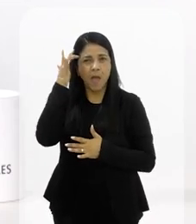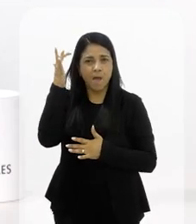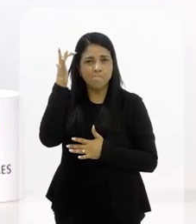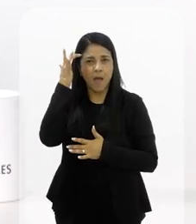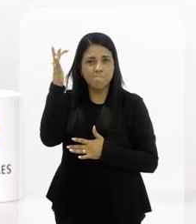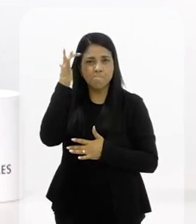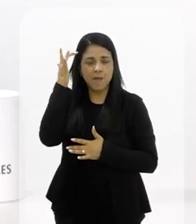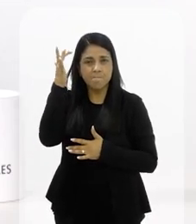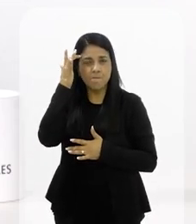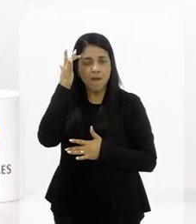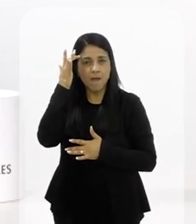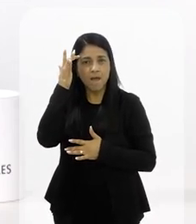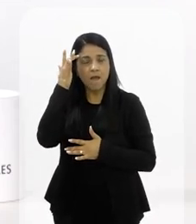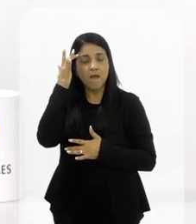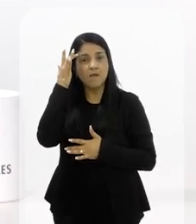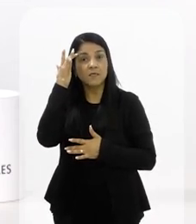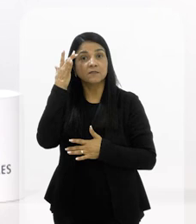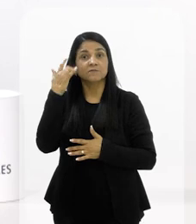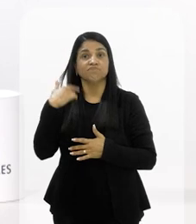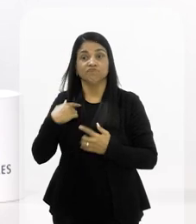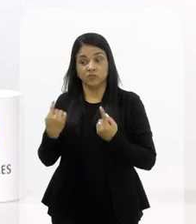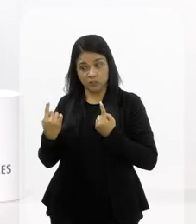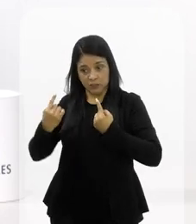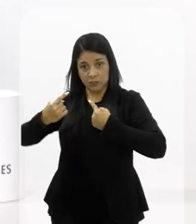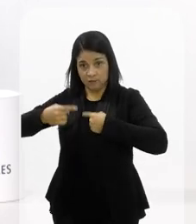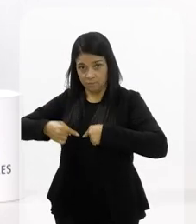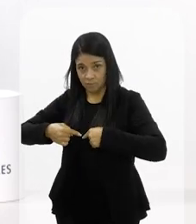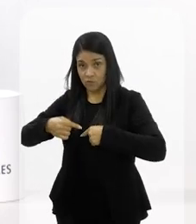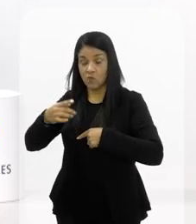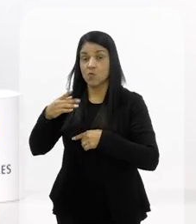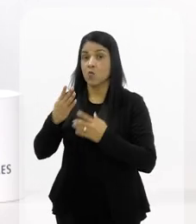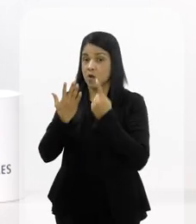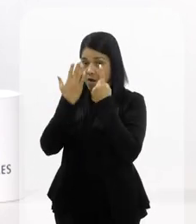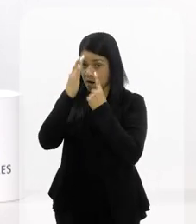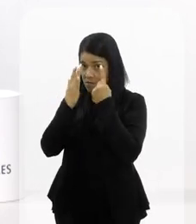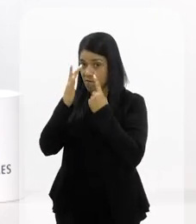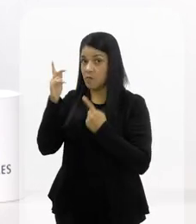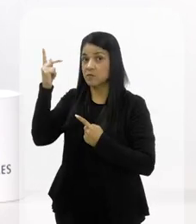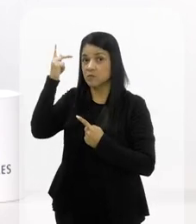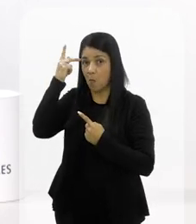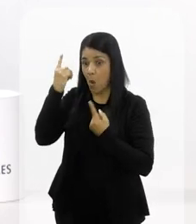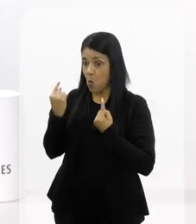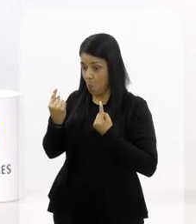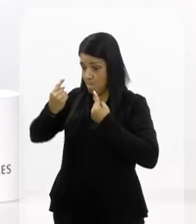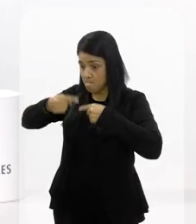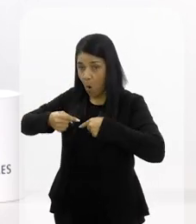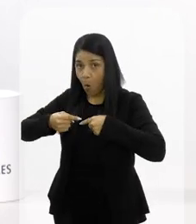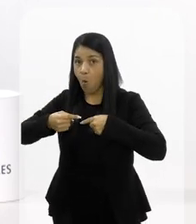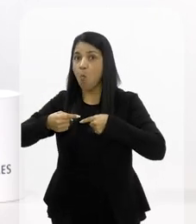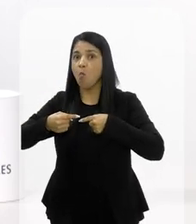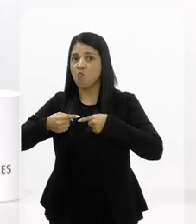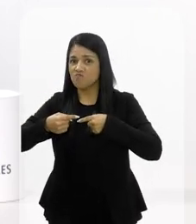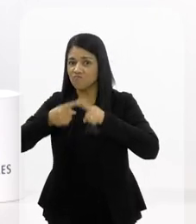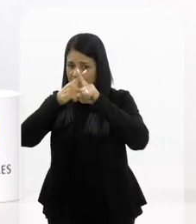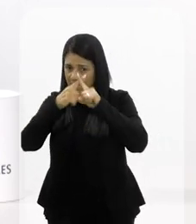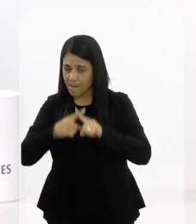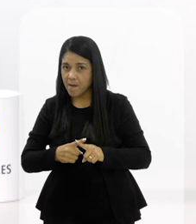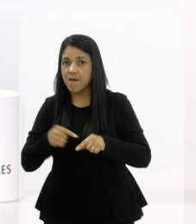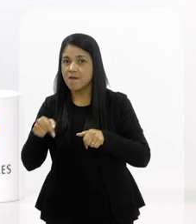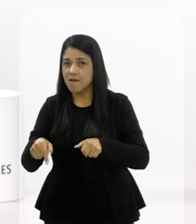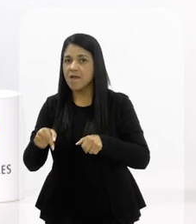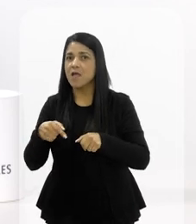amadurecido após esse processo extremamente desafiador porque o carnaval de São Paulo é muito competitivo né é um